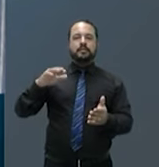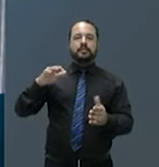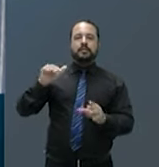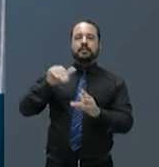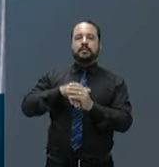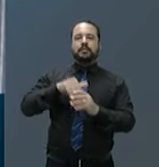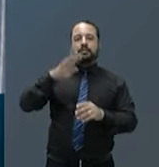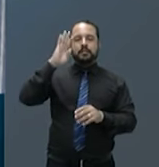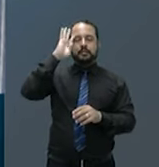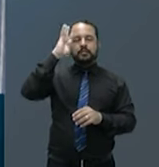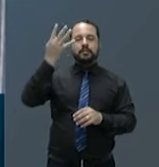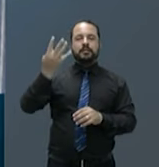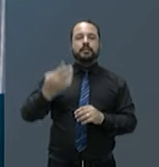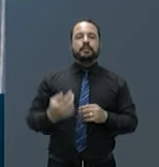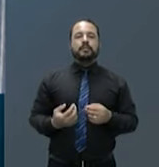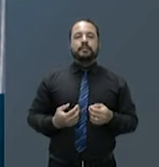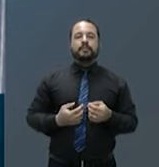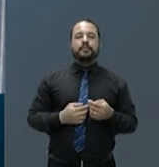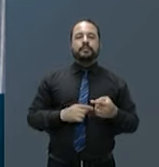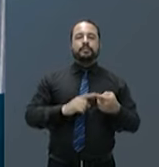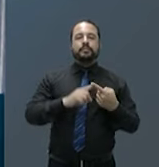no ARESP